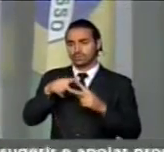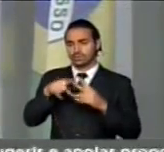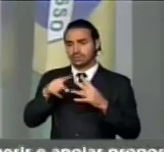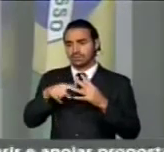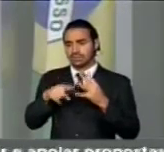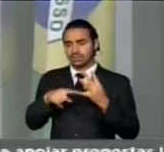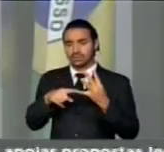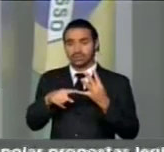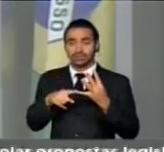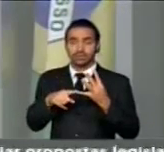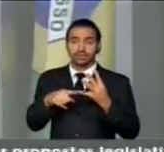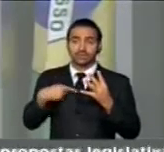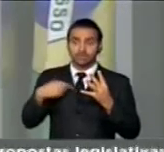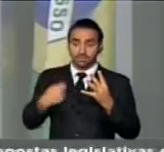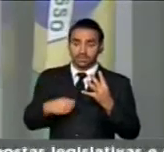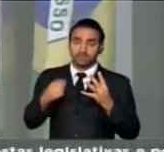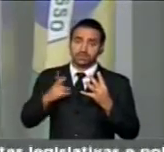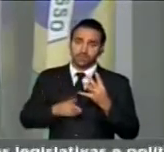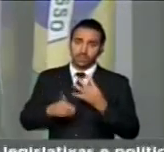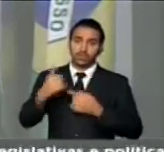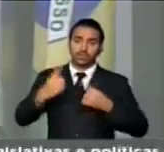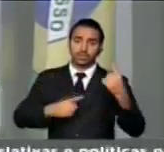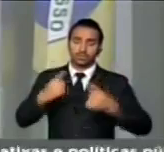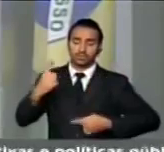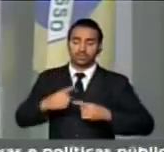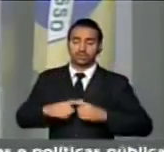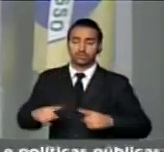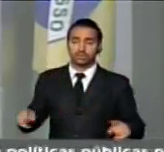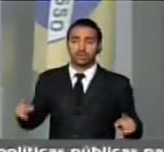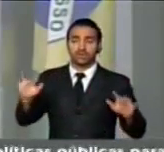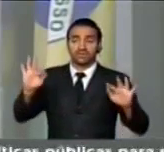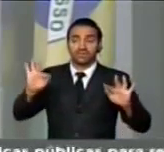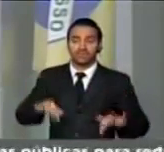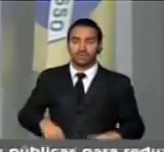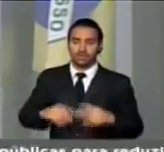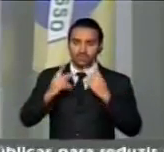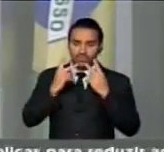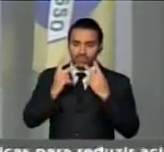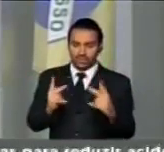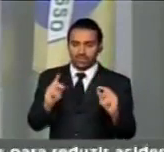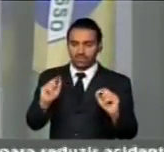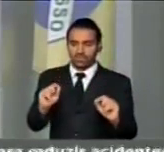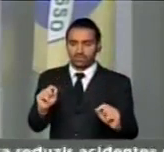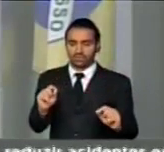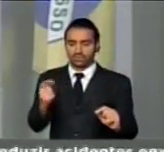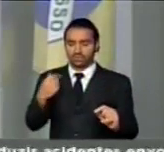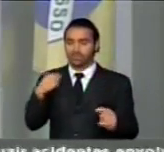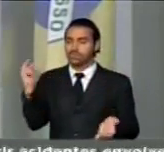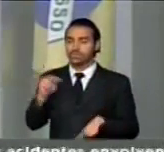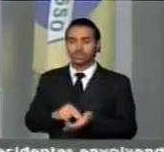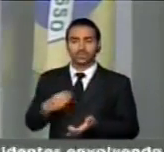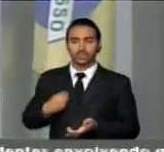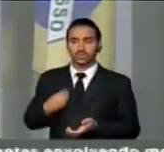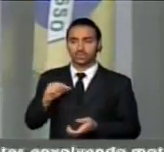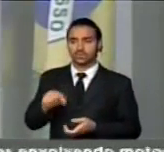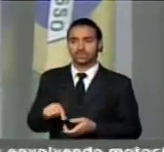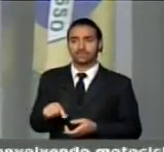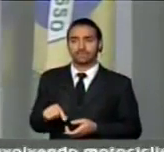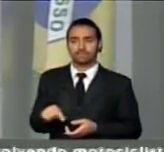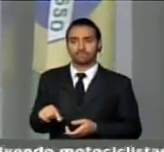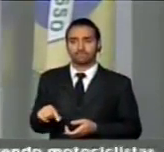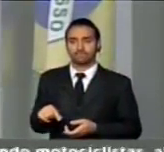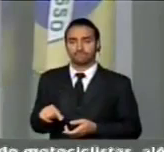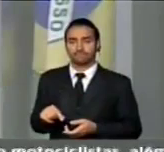ainda merecerão um debate. Mas eu concluo essas palavras que me trouxeram aqui, esse